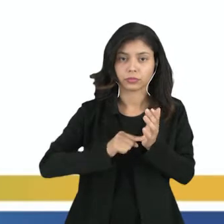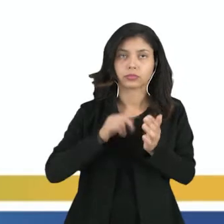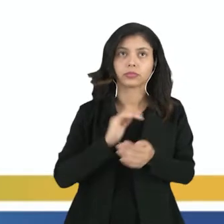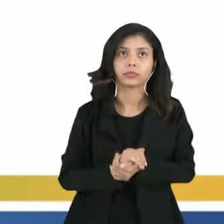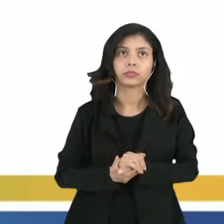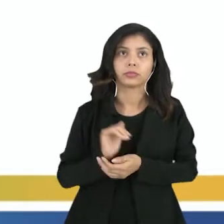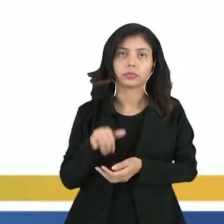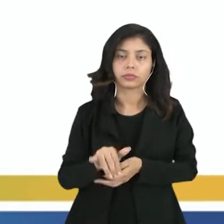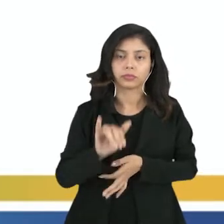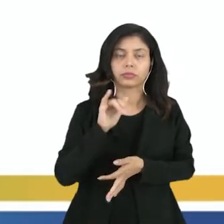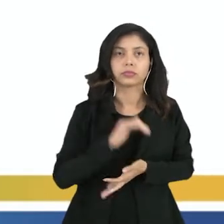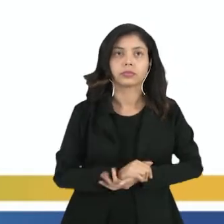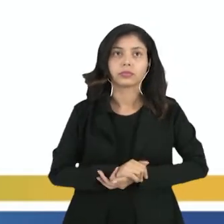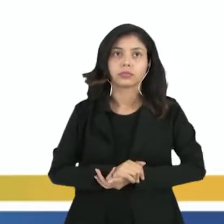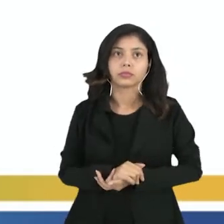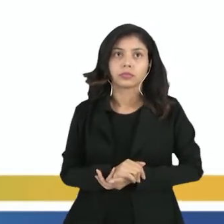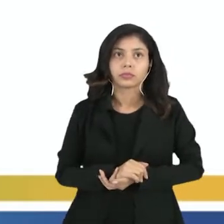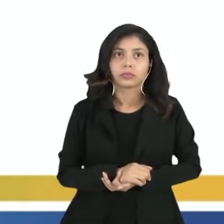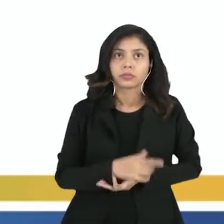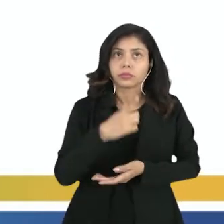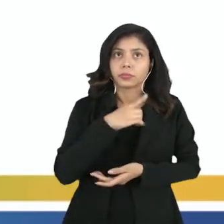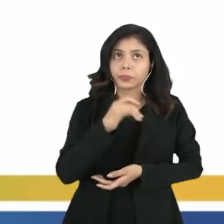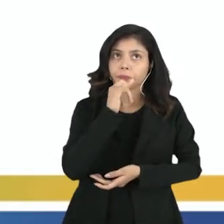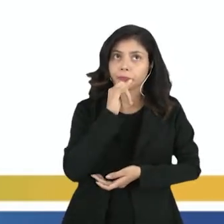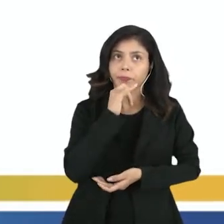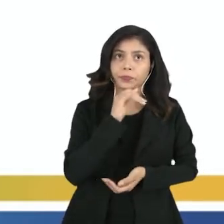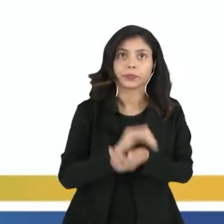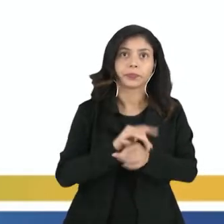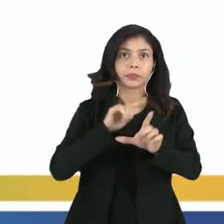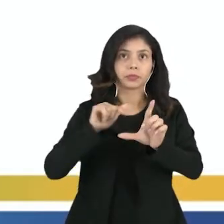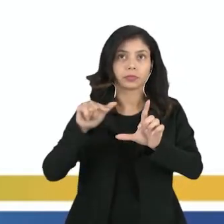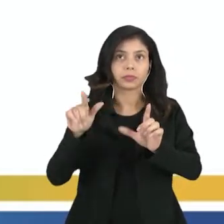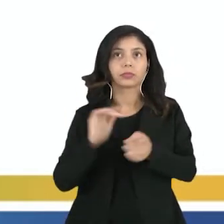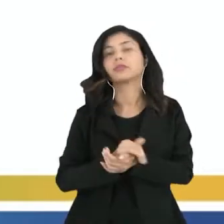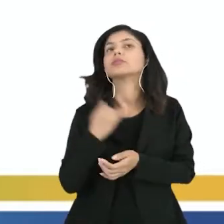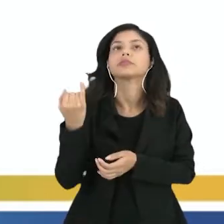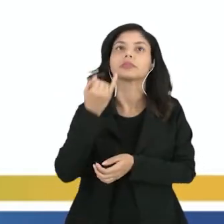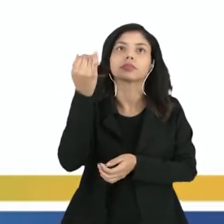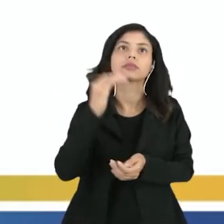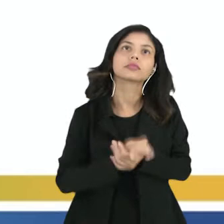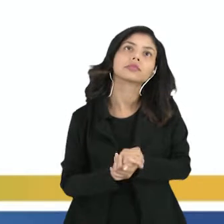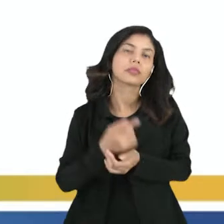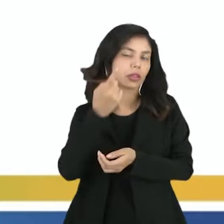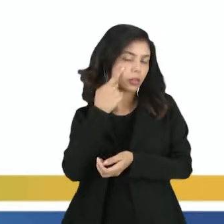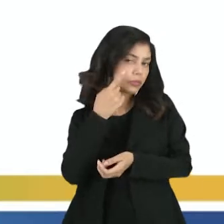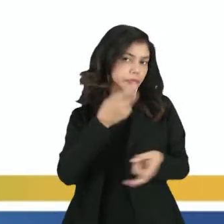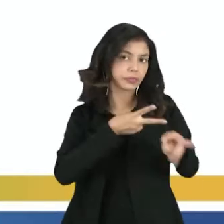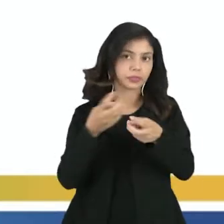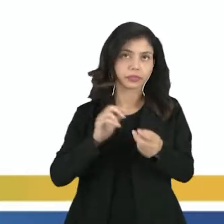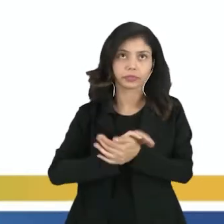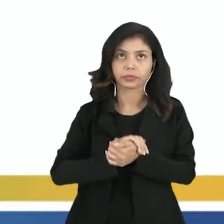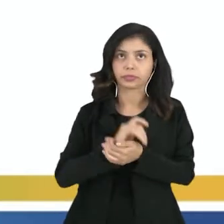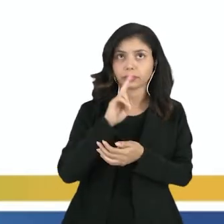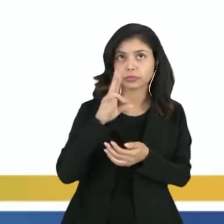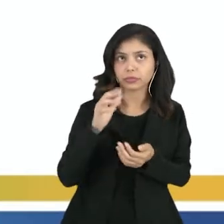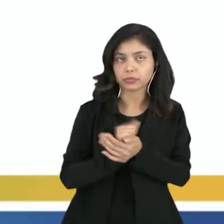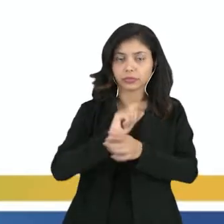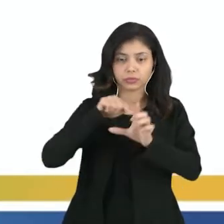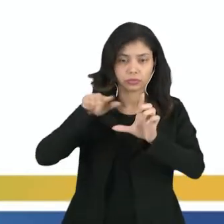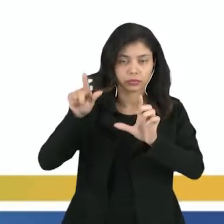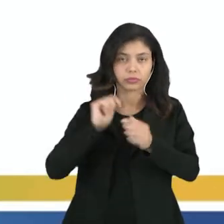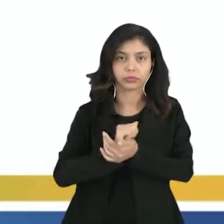eixo y. Temos um exemplo aí de um gráfico, e é importante observar o aspecto do